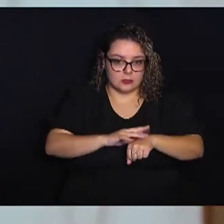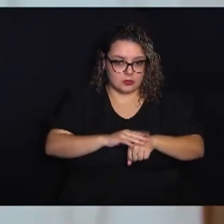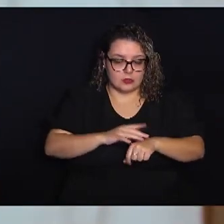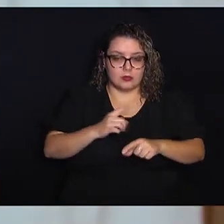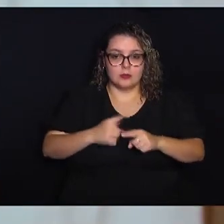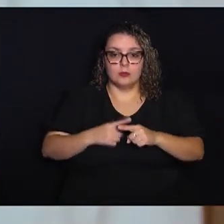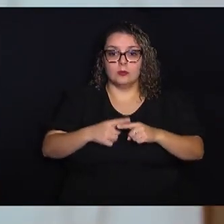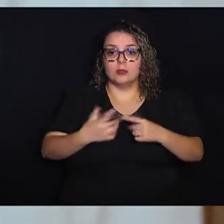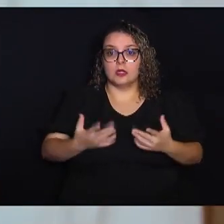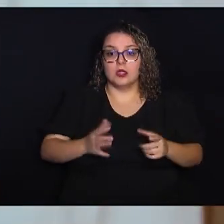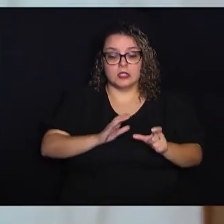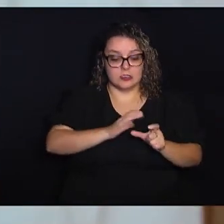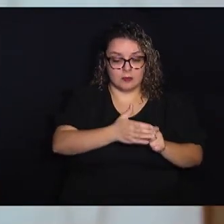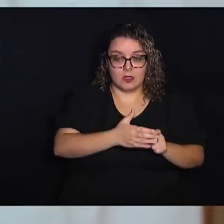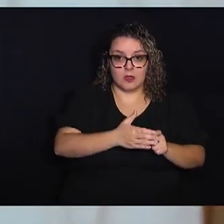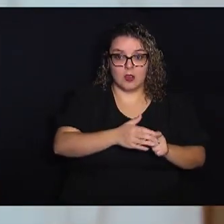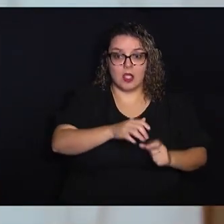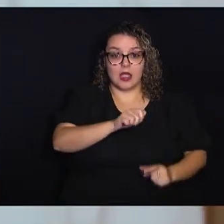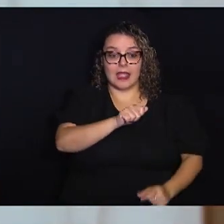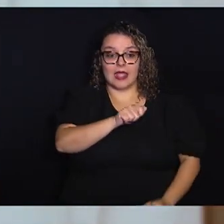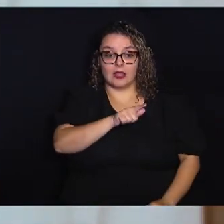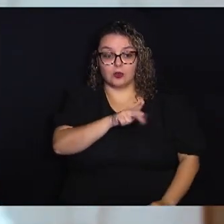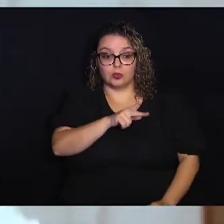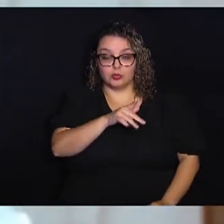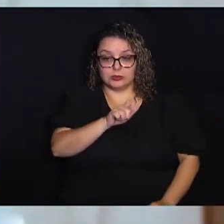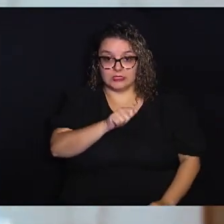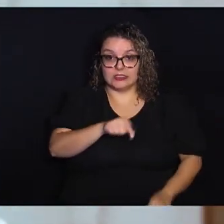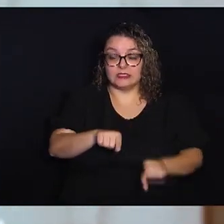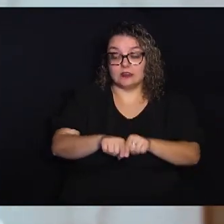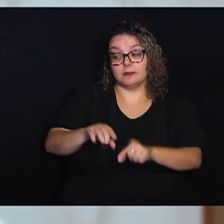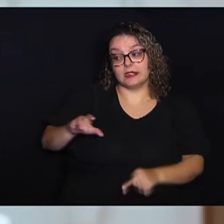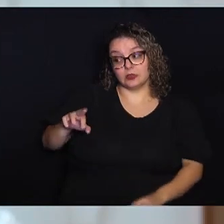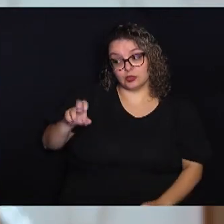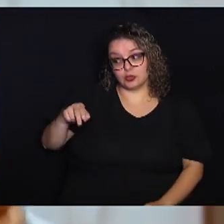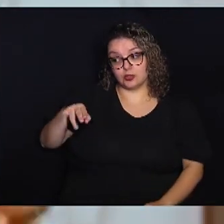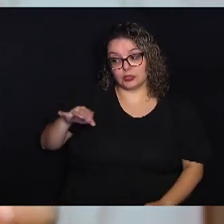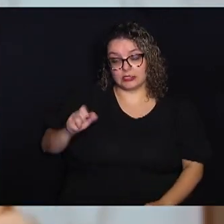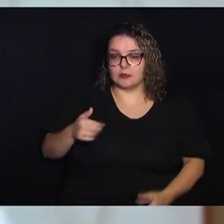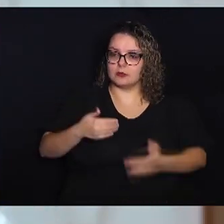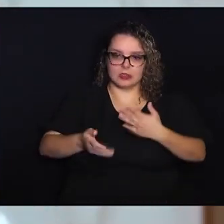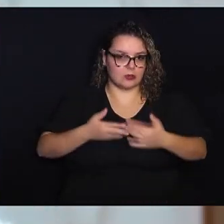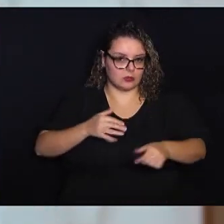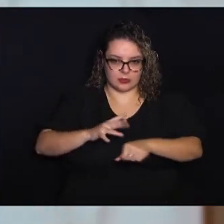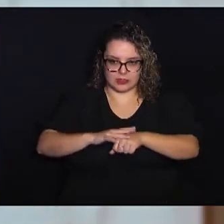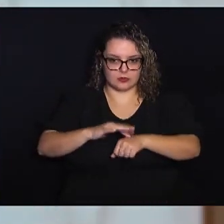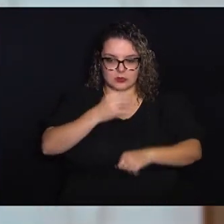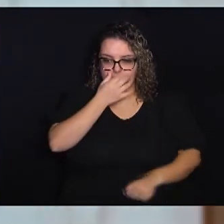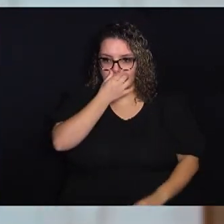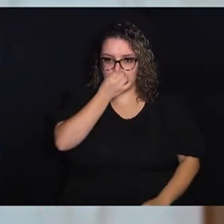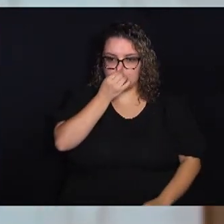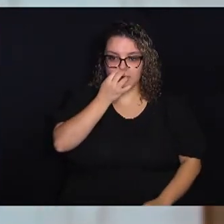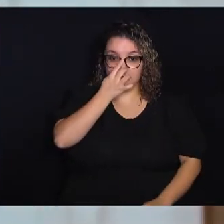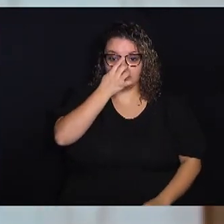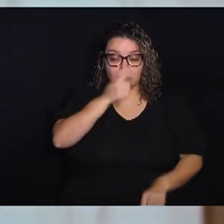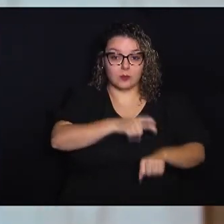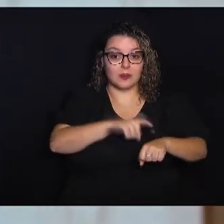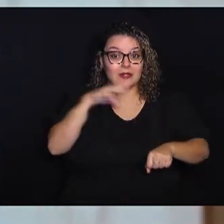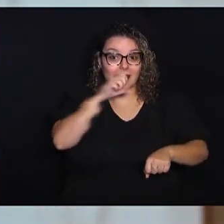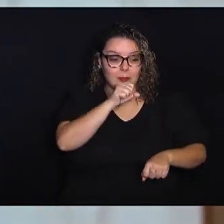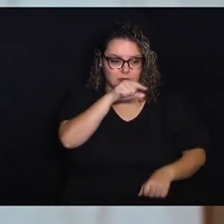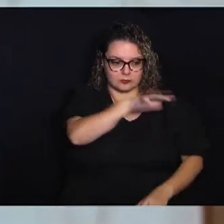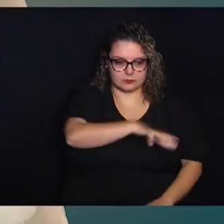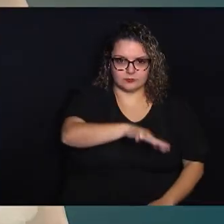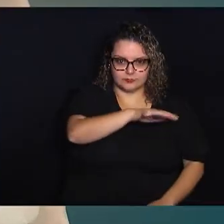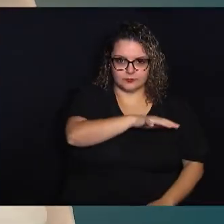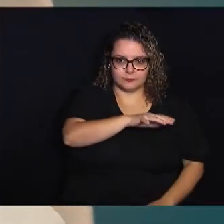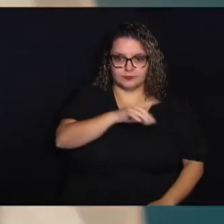essa terminologia aguda e crônica vale para qualquer doença, vai acontecer no momento rápido. Então, por exemplo, a